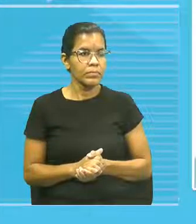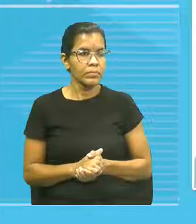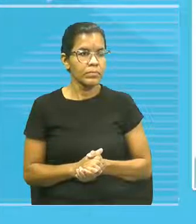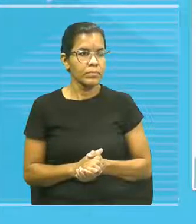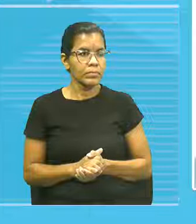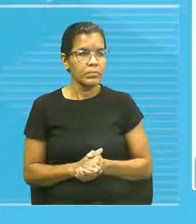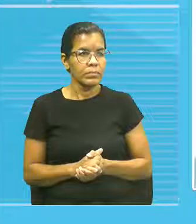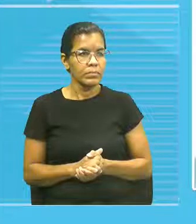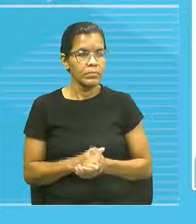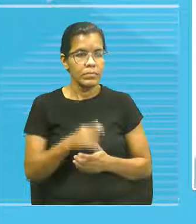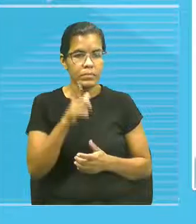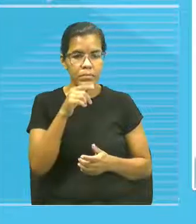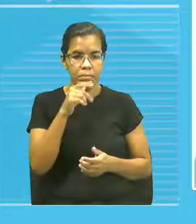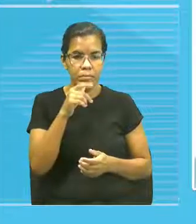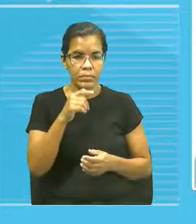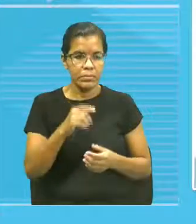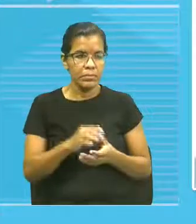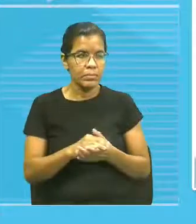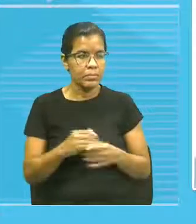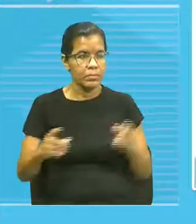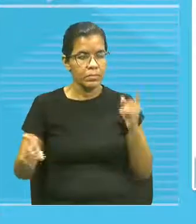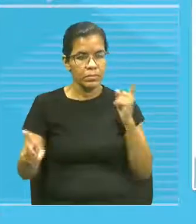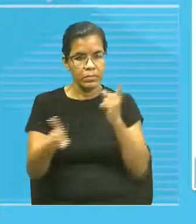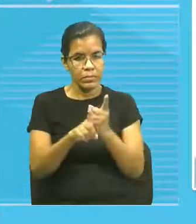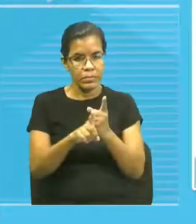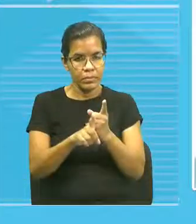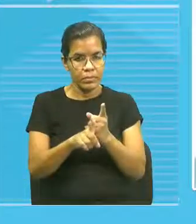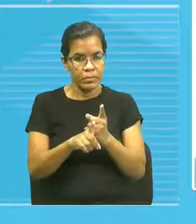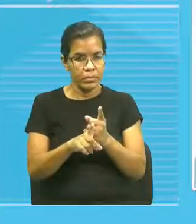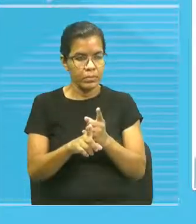A molequinha de água encontra.